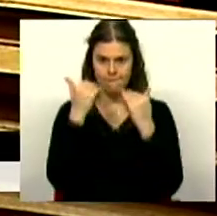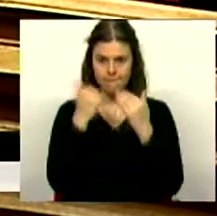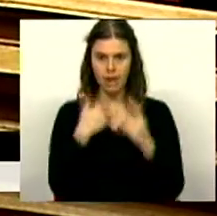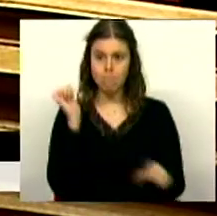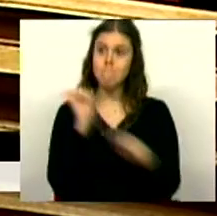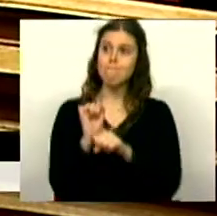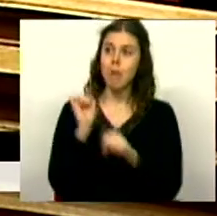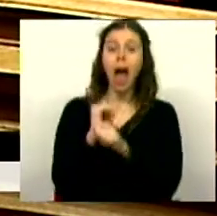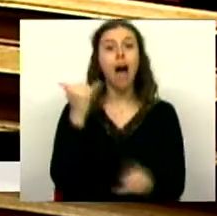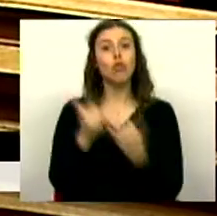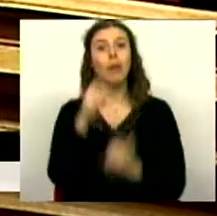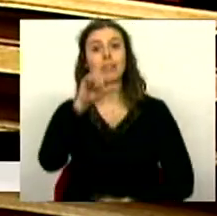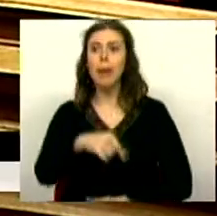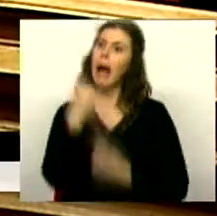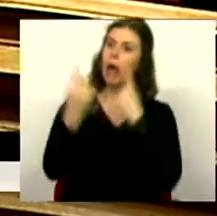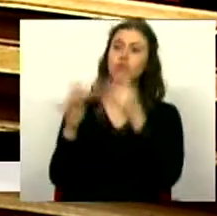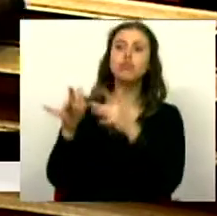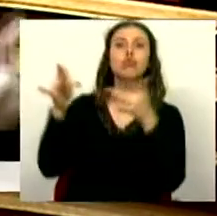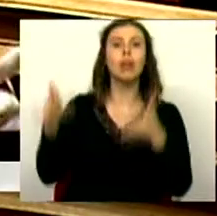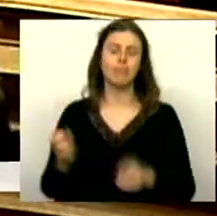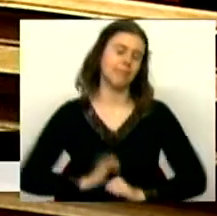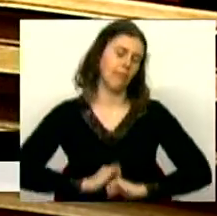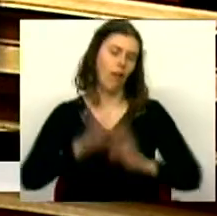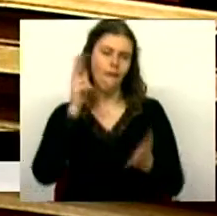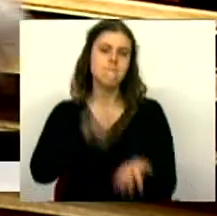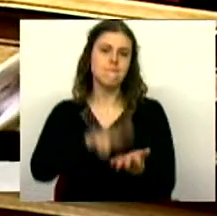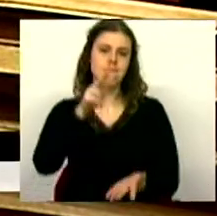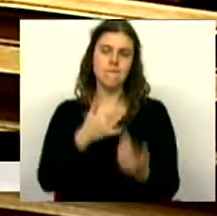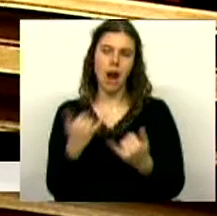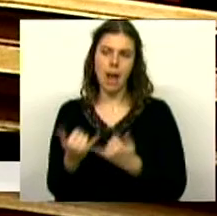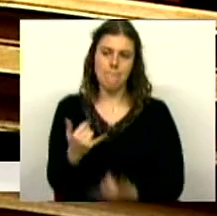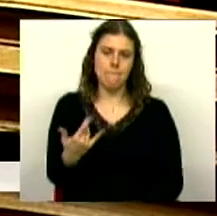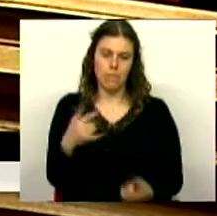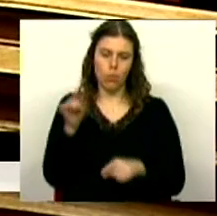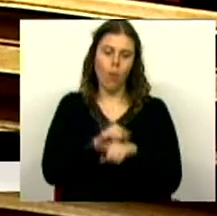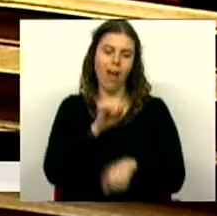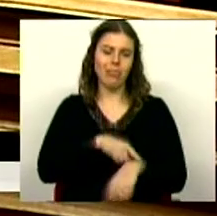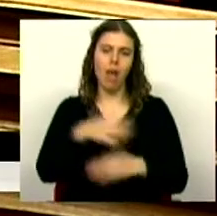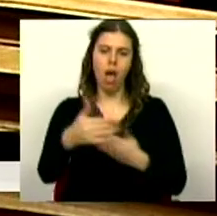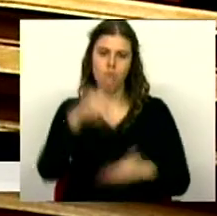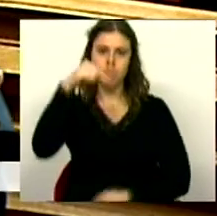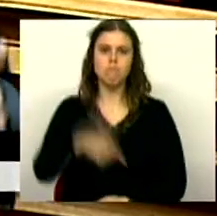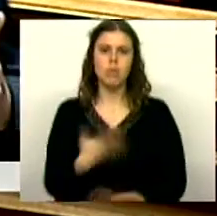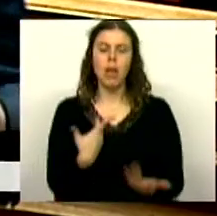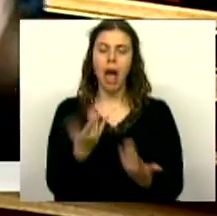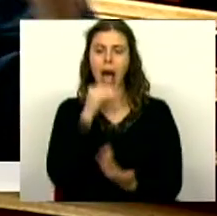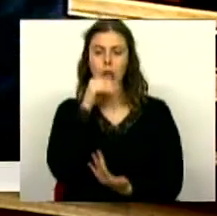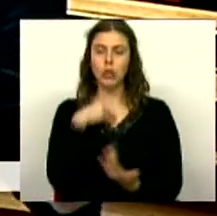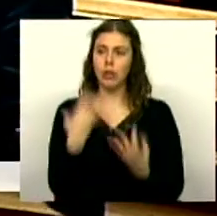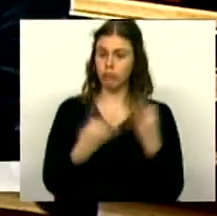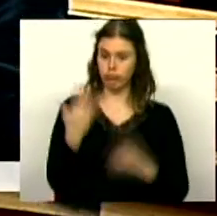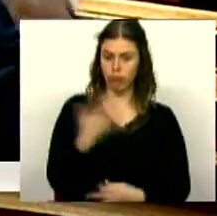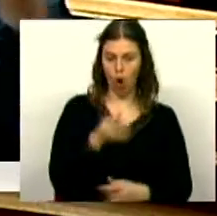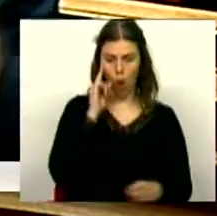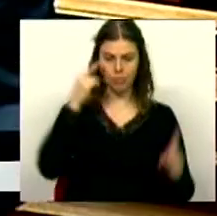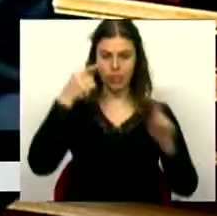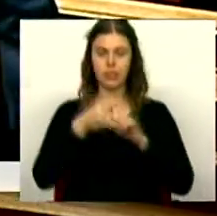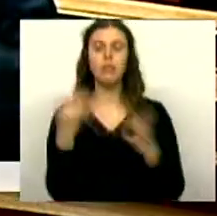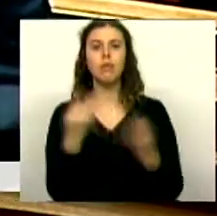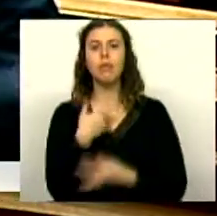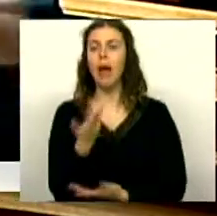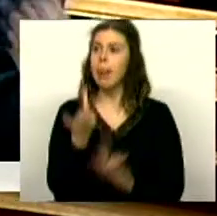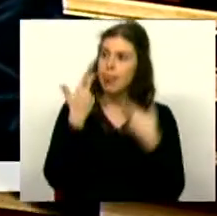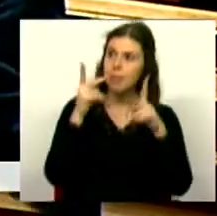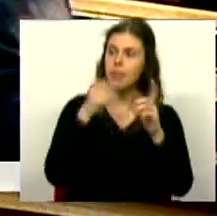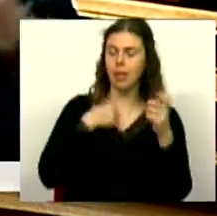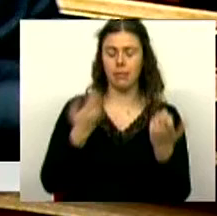bloqueio automático de alguns sites, obviamente validados imediatamente num prazo curtíssimo por autoridade judiciária, também para garantir que a liberdade de